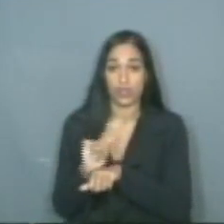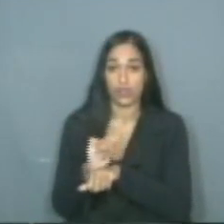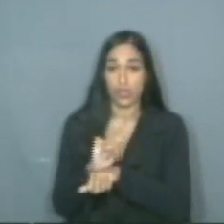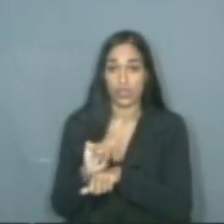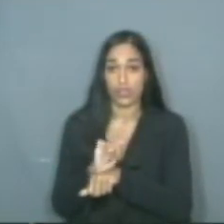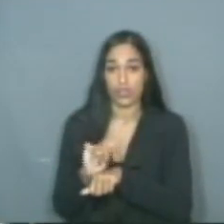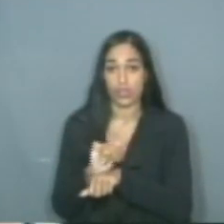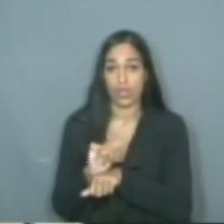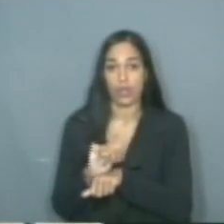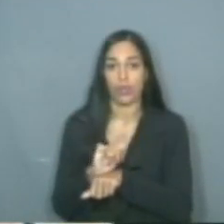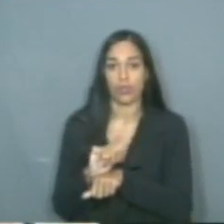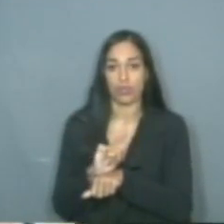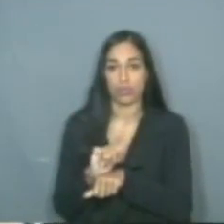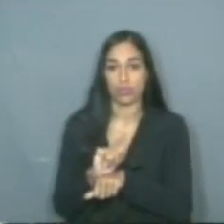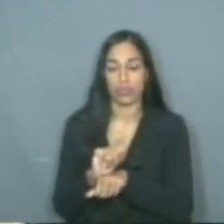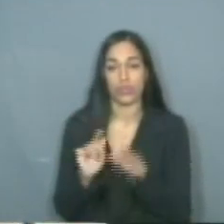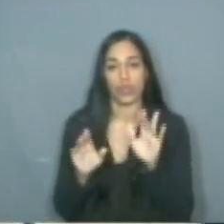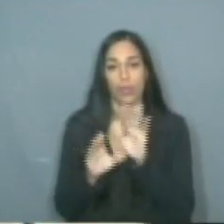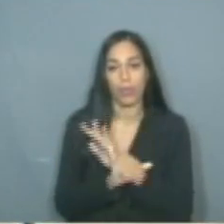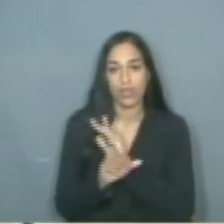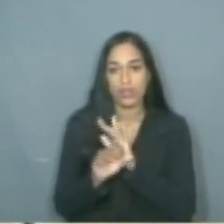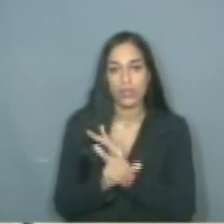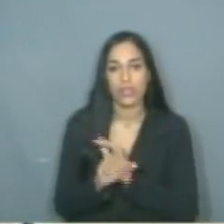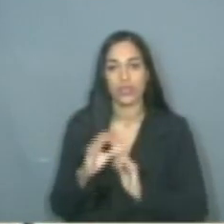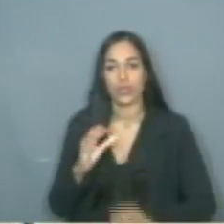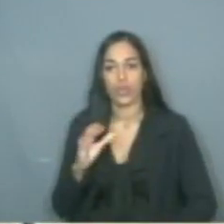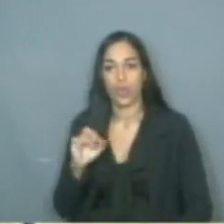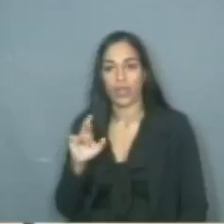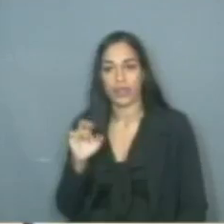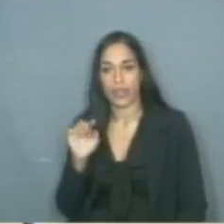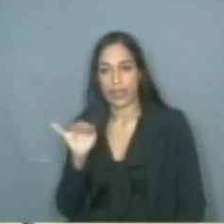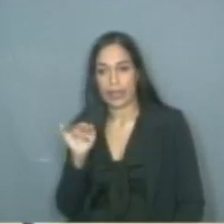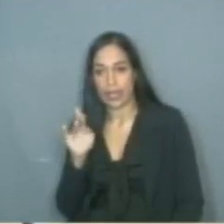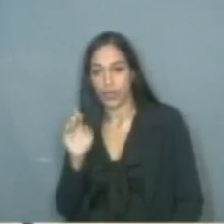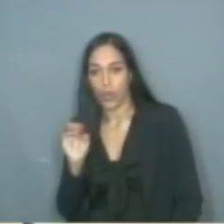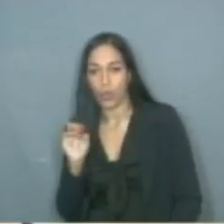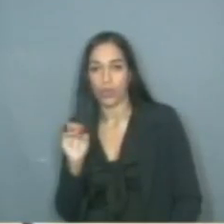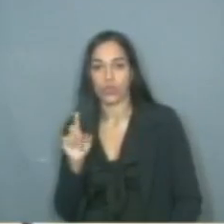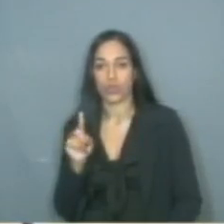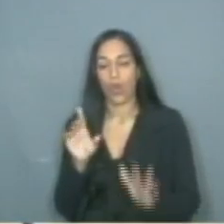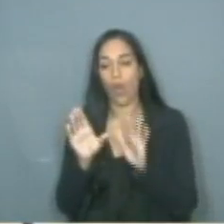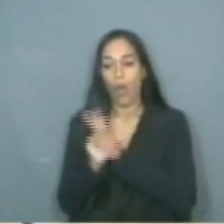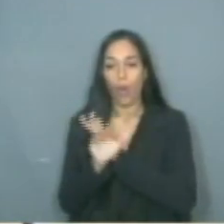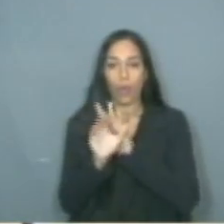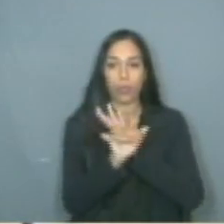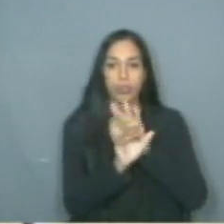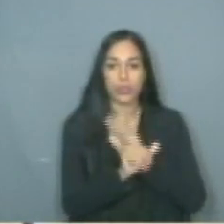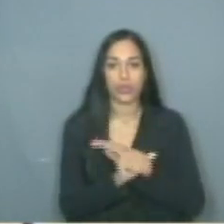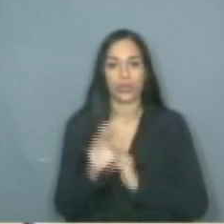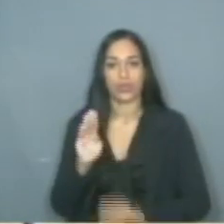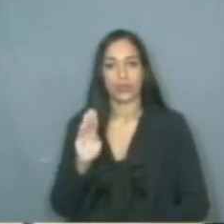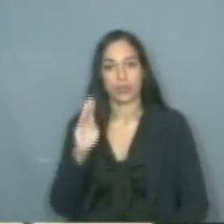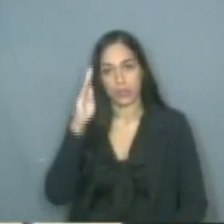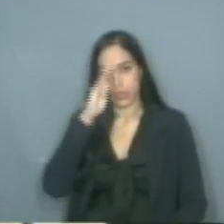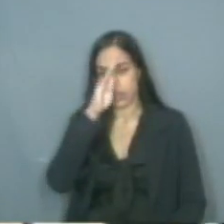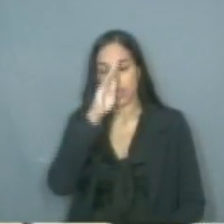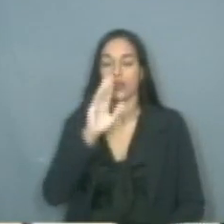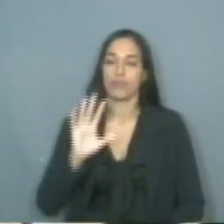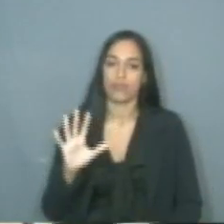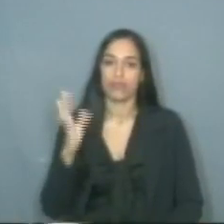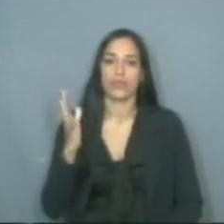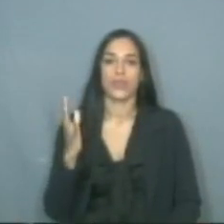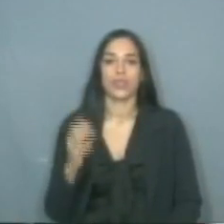do bandido, do cretino, do corrupto do Bolsonaro, foi que aconteceu esse